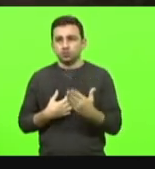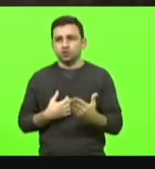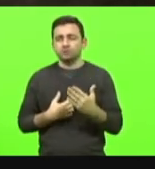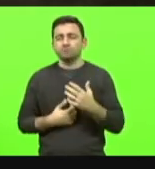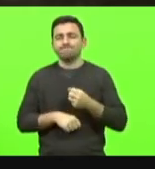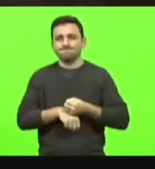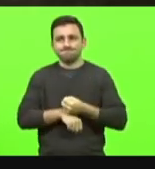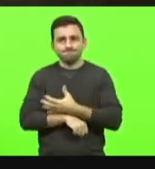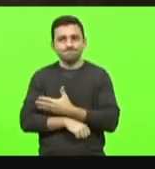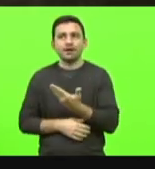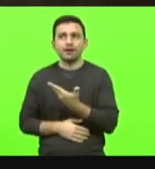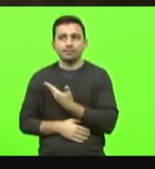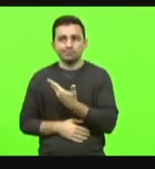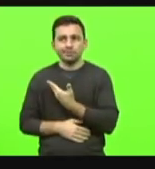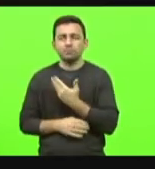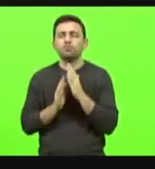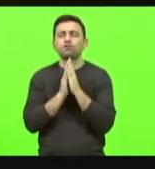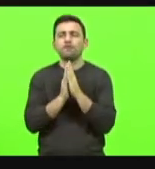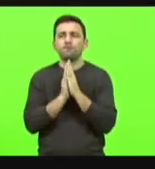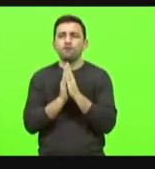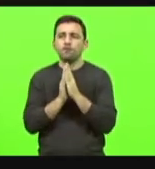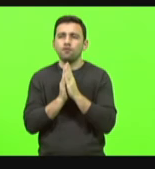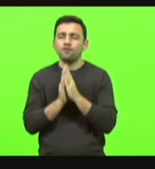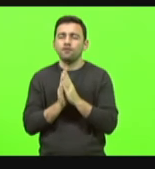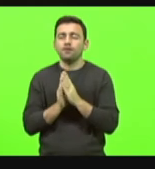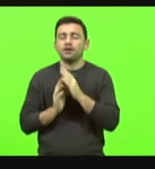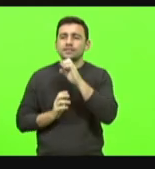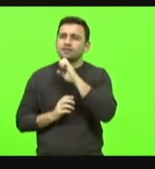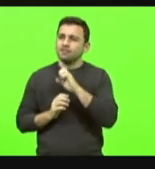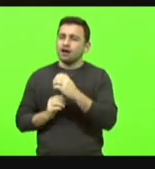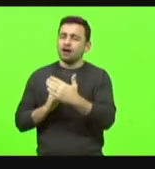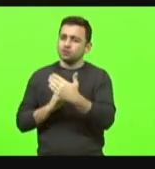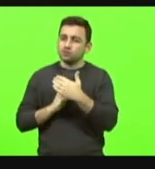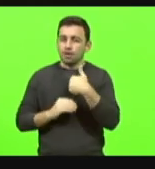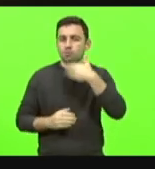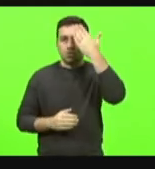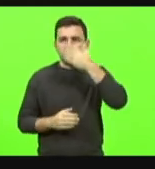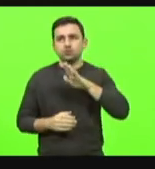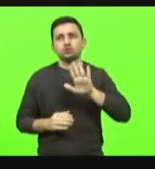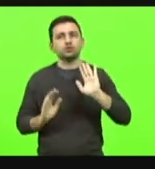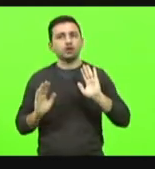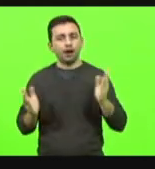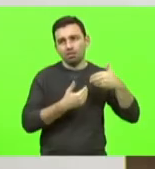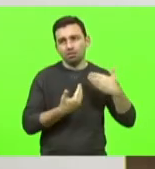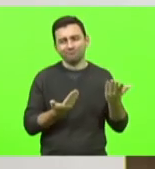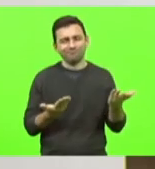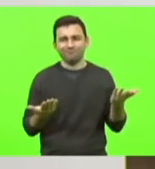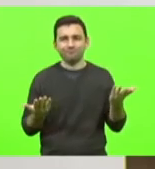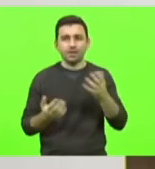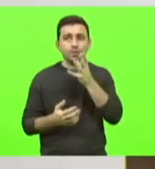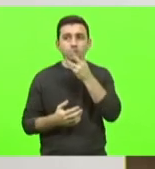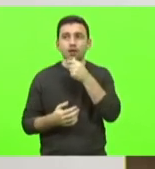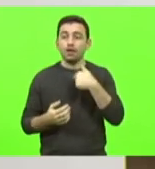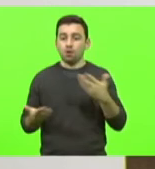sul de Santa Catarina. O parlamentar percorreu a rodovia e fez um vídeo para mostrar o problema. Eu já vou aqui